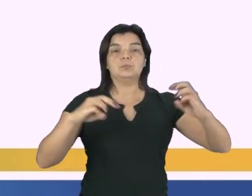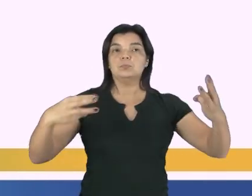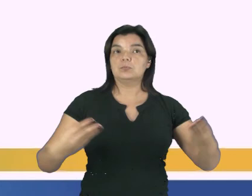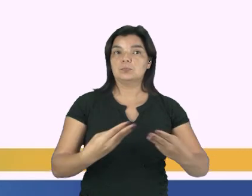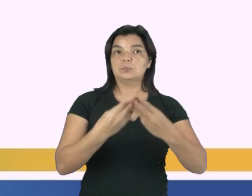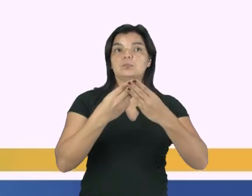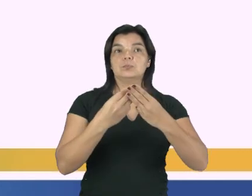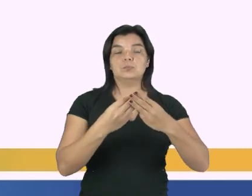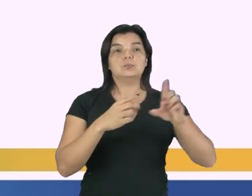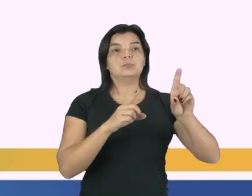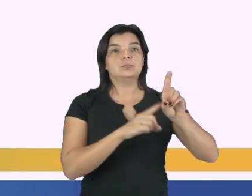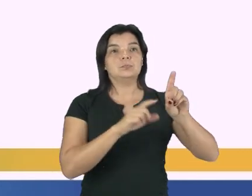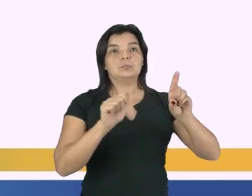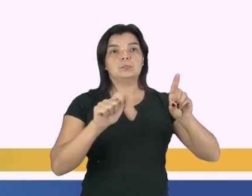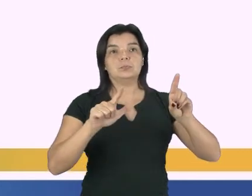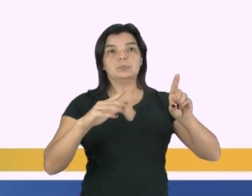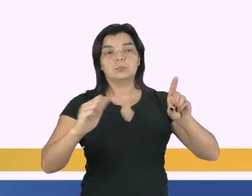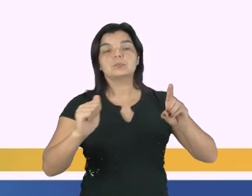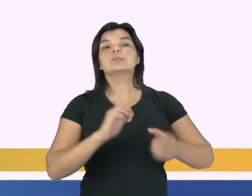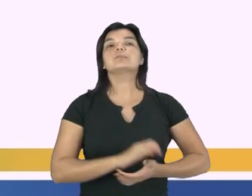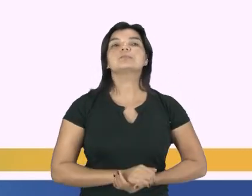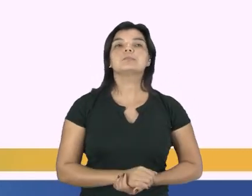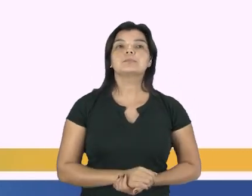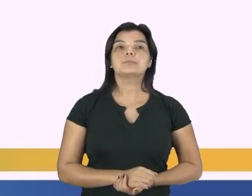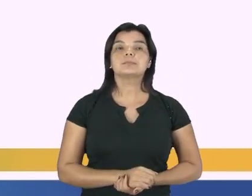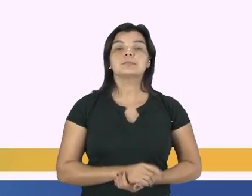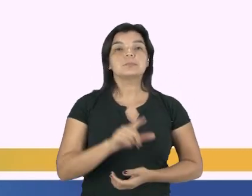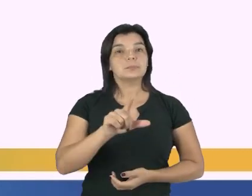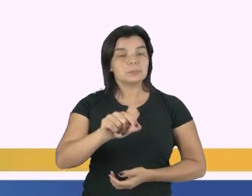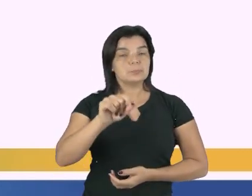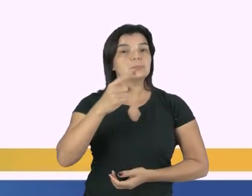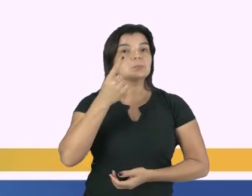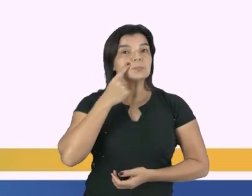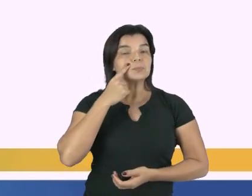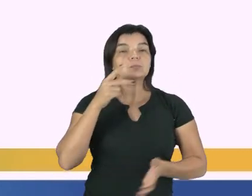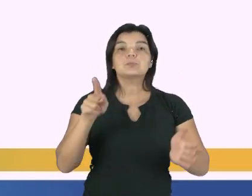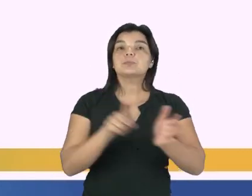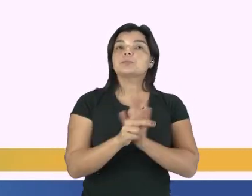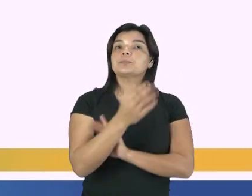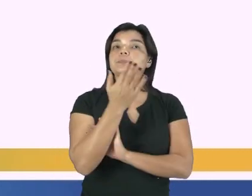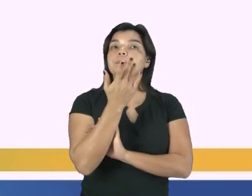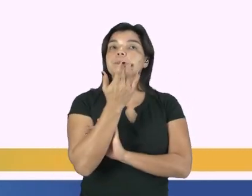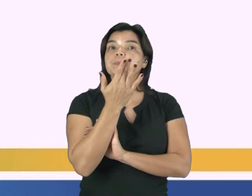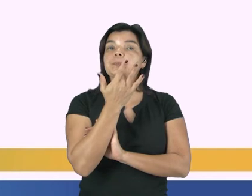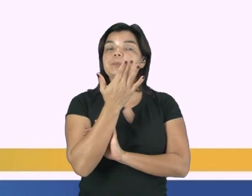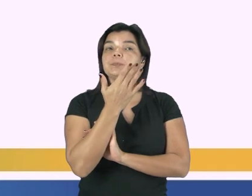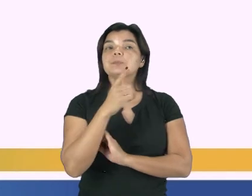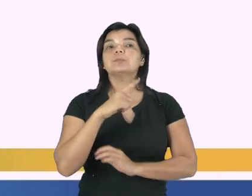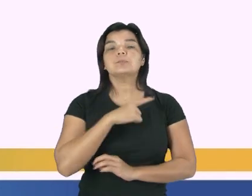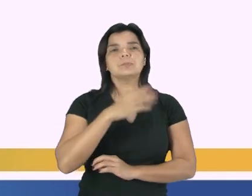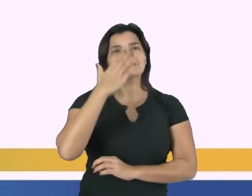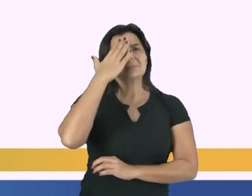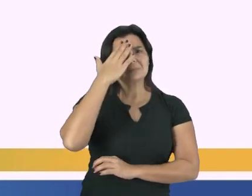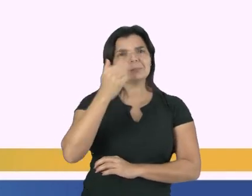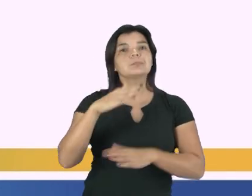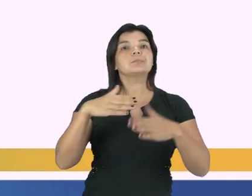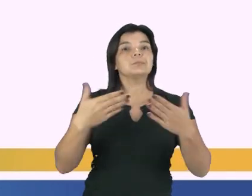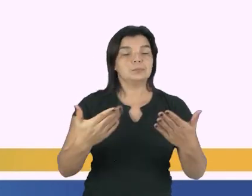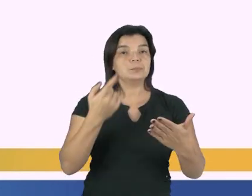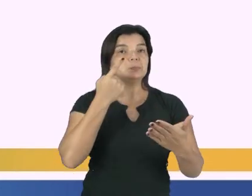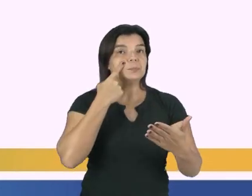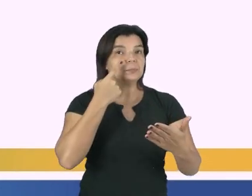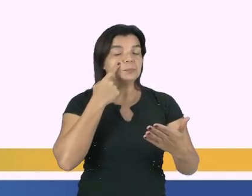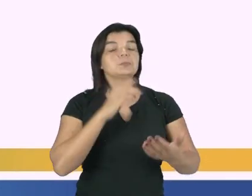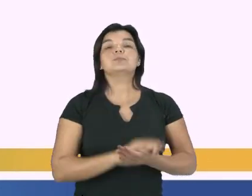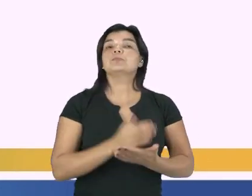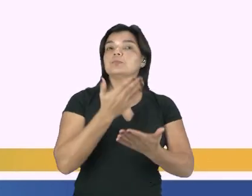C, Mercosul ou letra D, ALCA? Fez a sua análise? Pela própria cor deles aí, já dá de identificar pelo que a gente